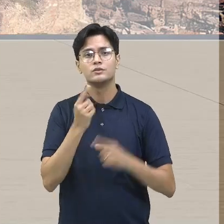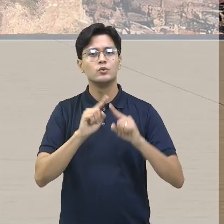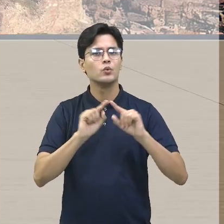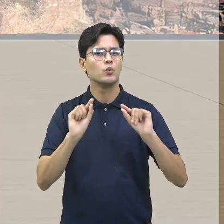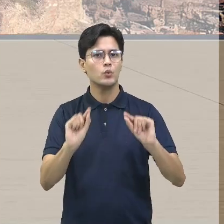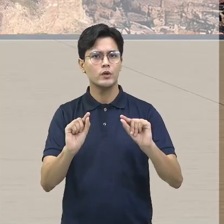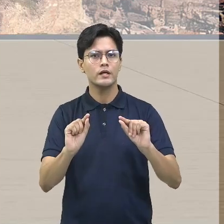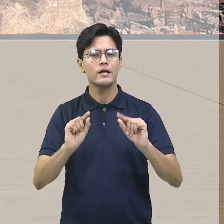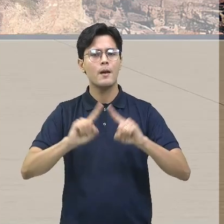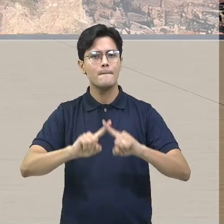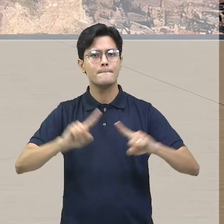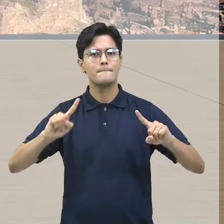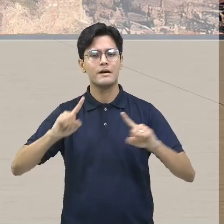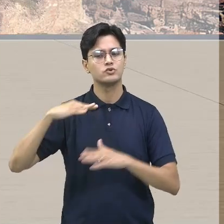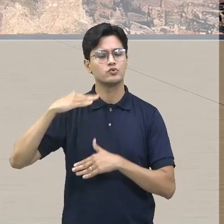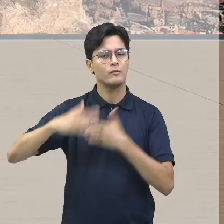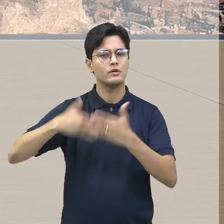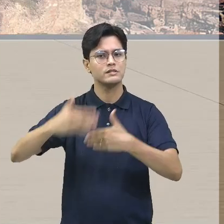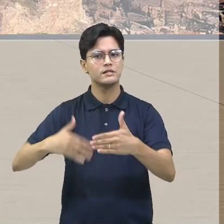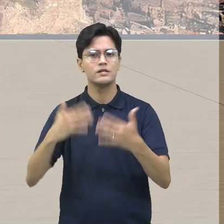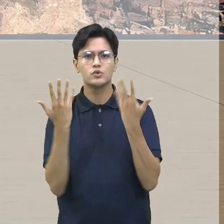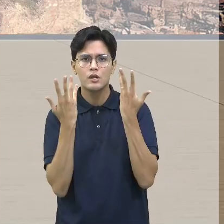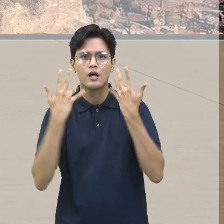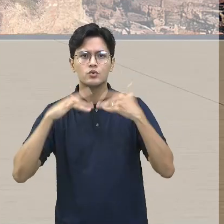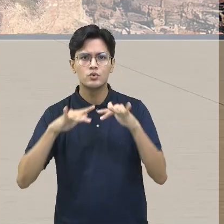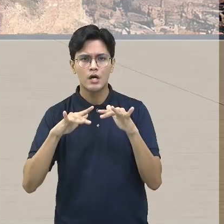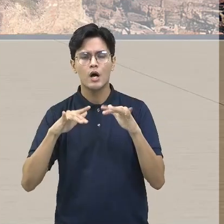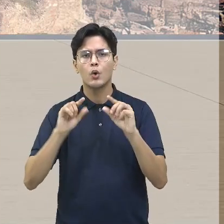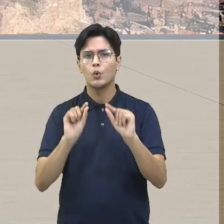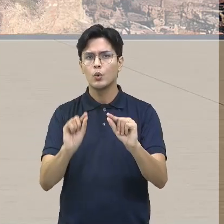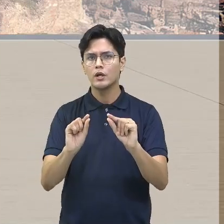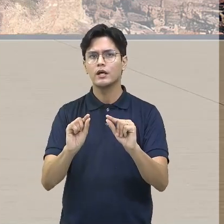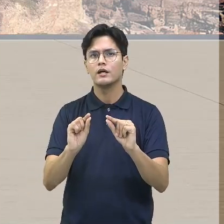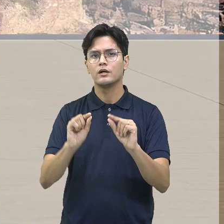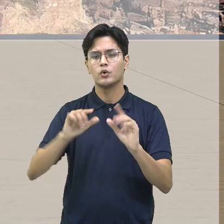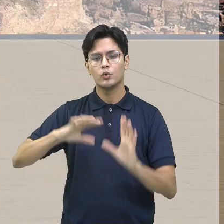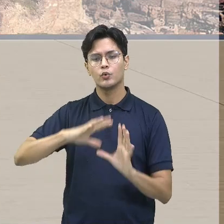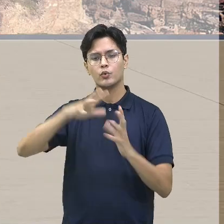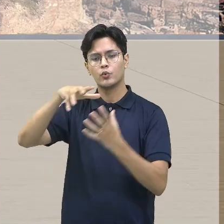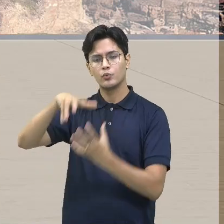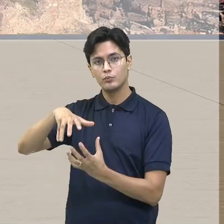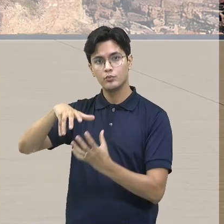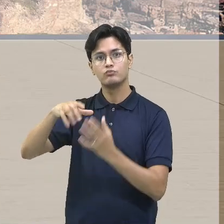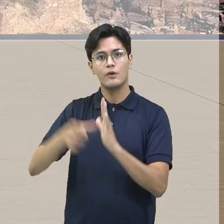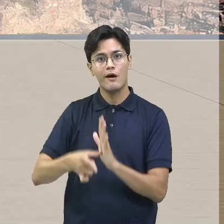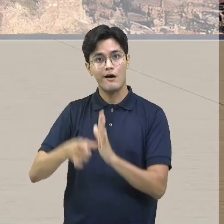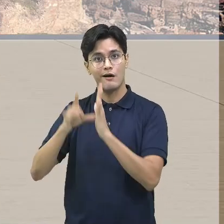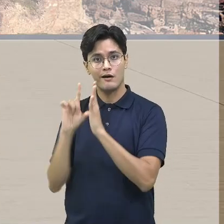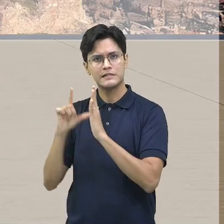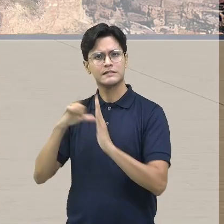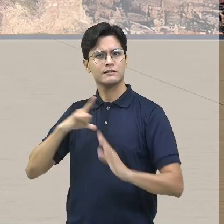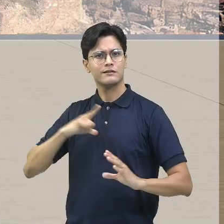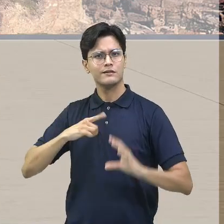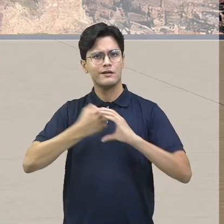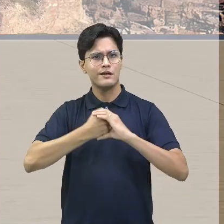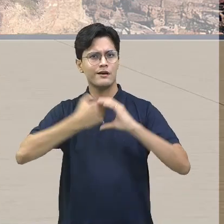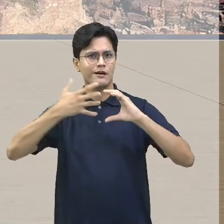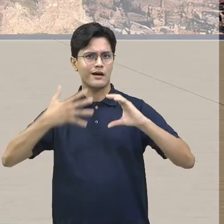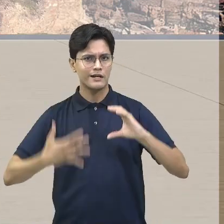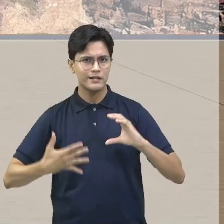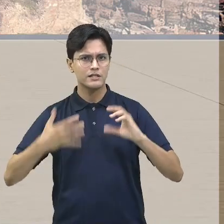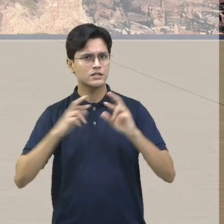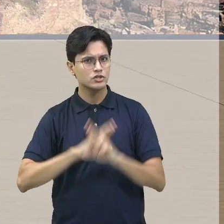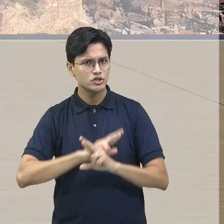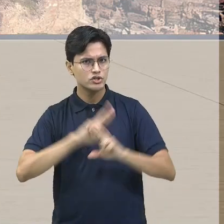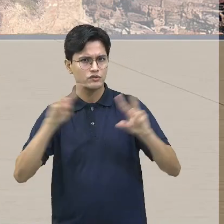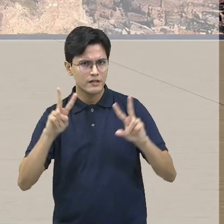um processo natural, o mundo ele não apresentava as características que conhecemos